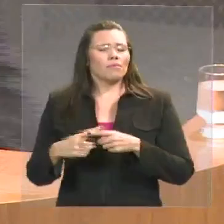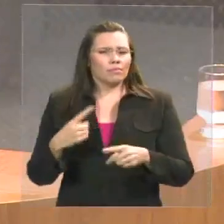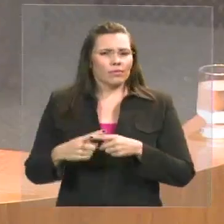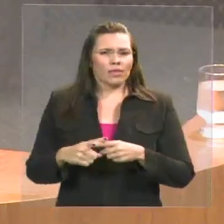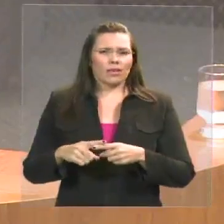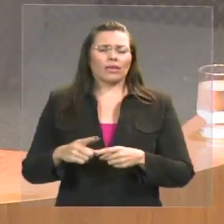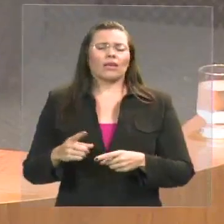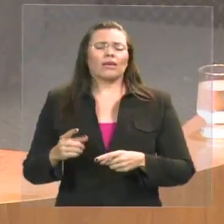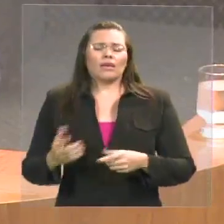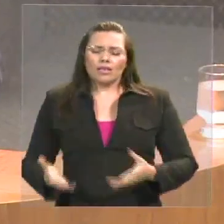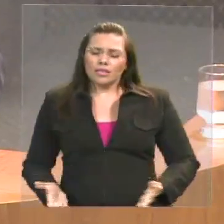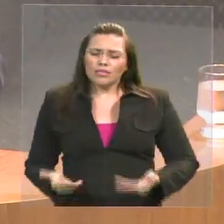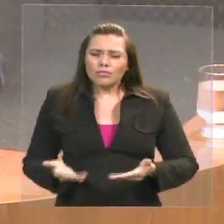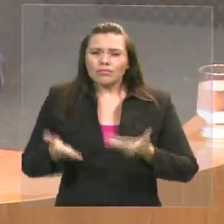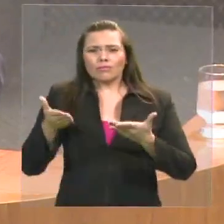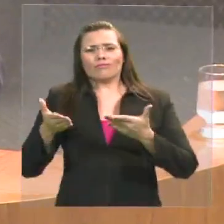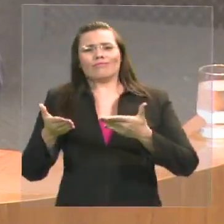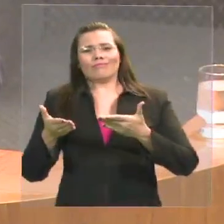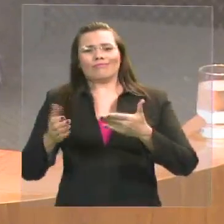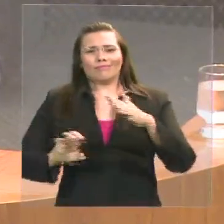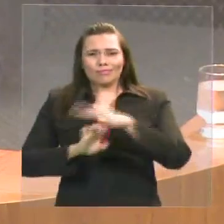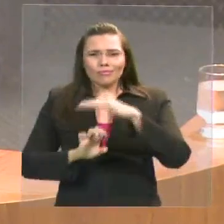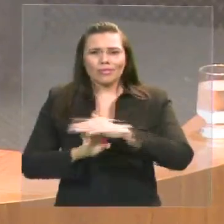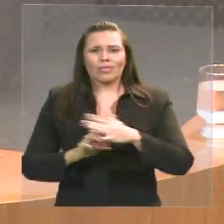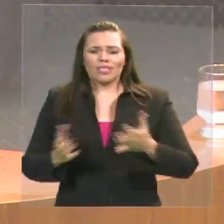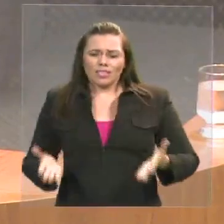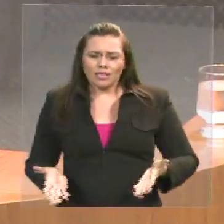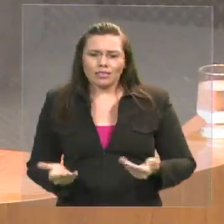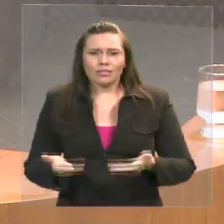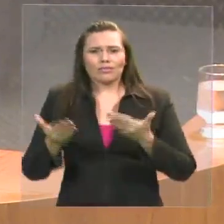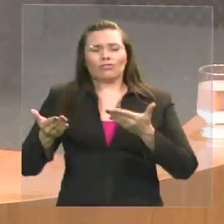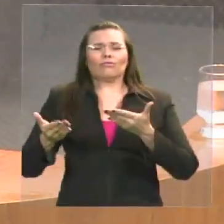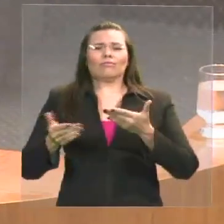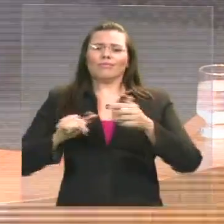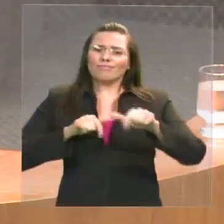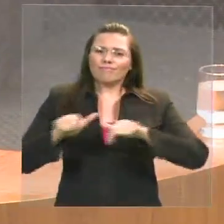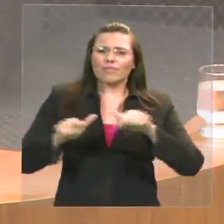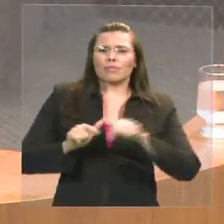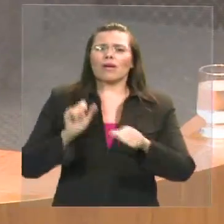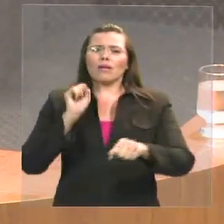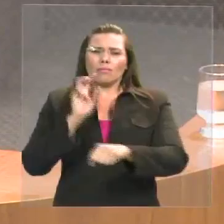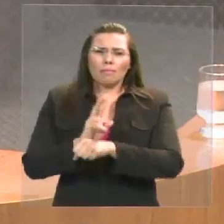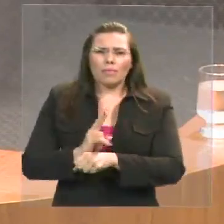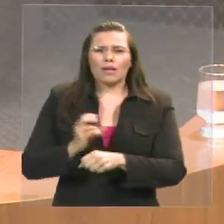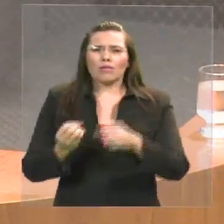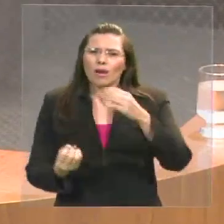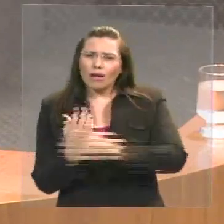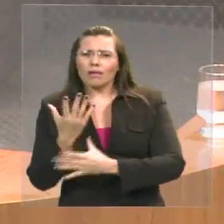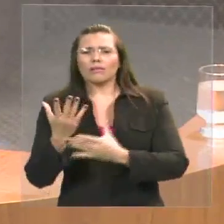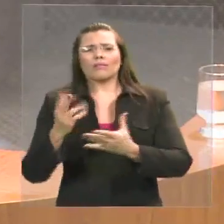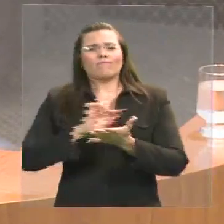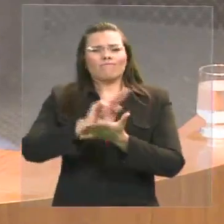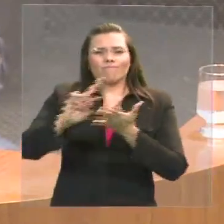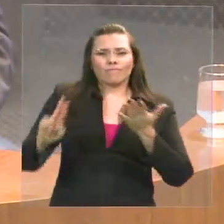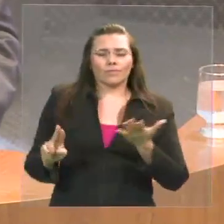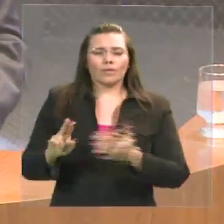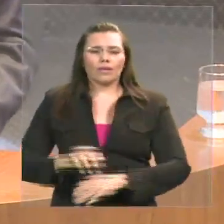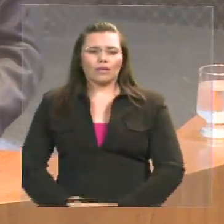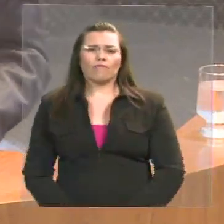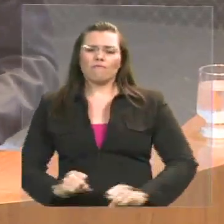o Maranhão está dando exemplo de que é preciso investir ainda mais para fortalecer a